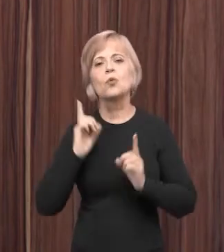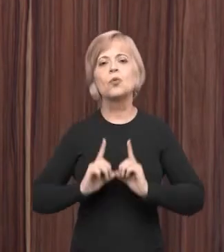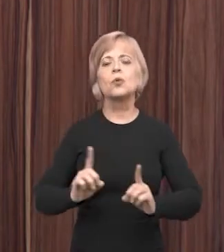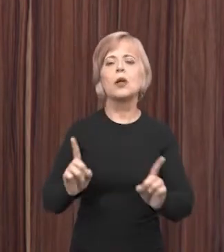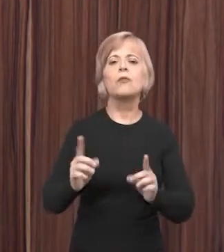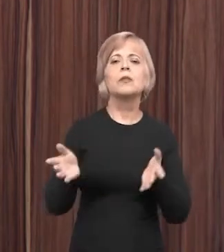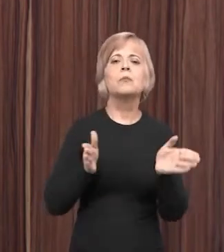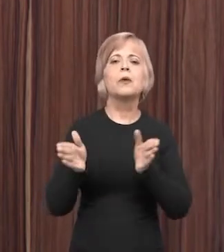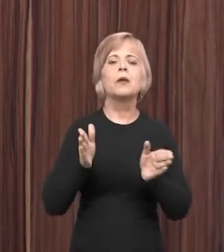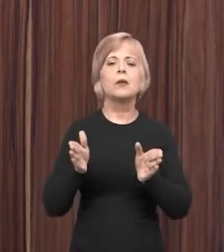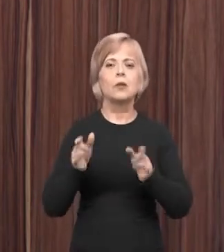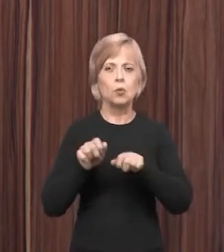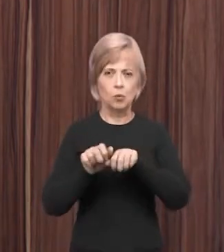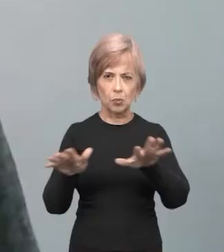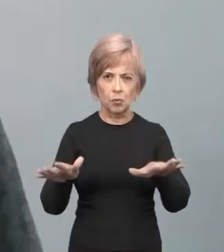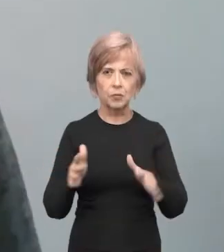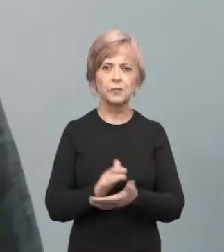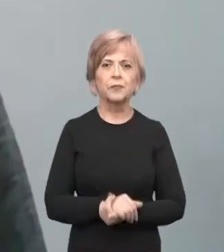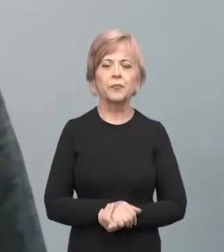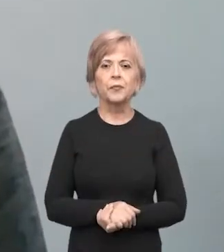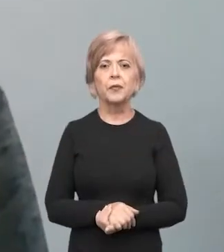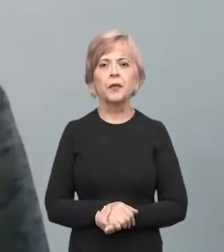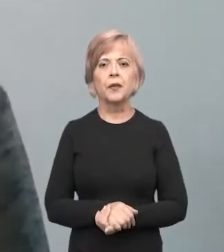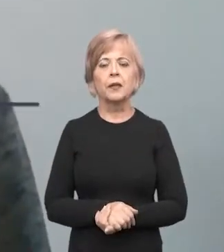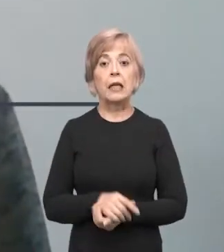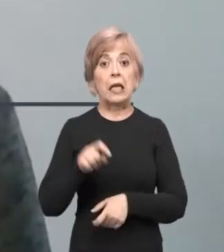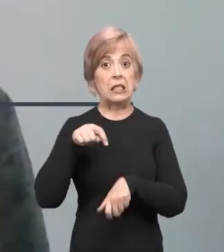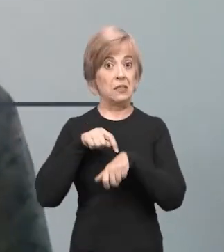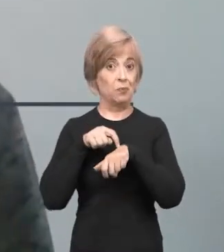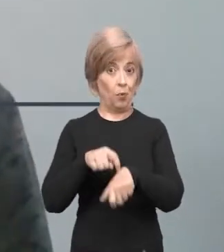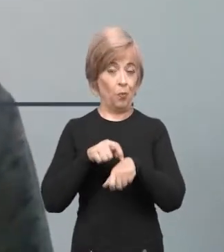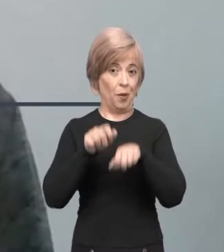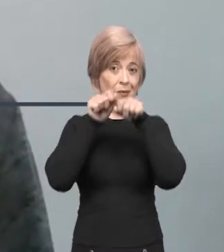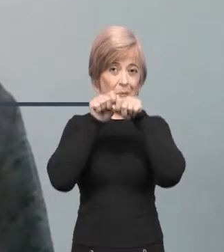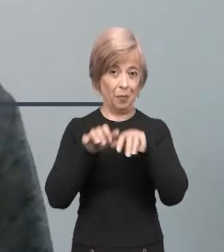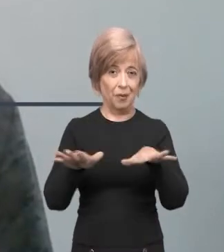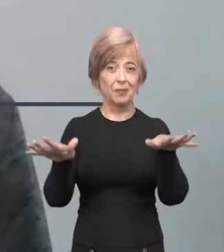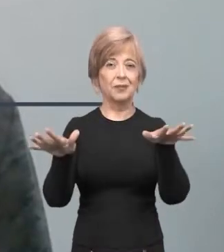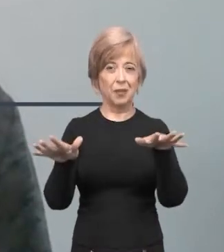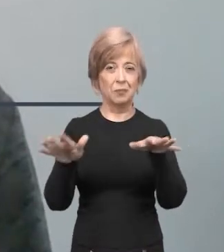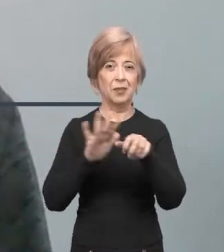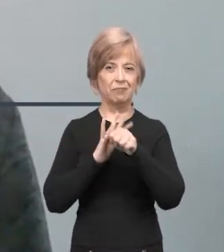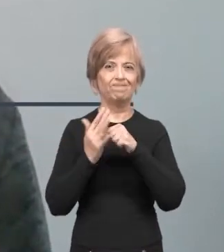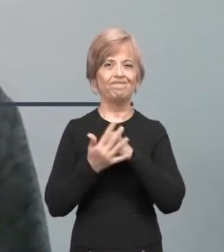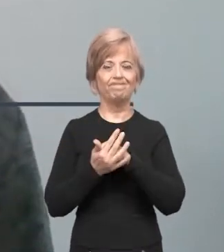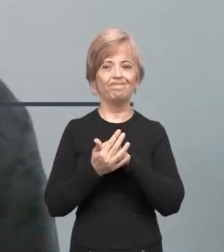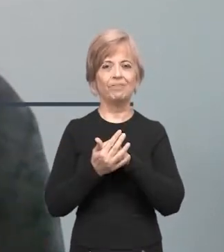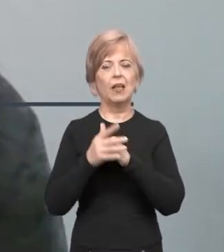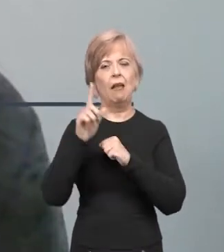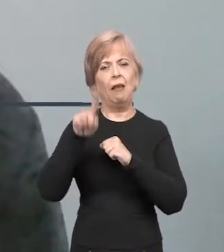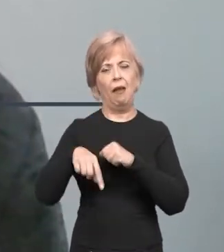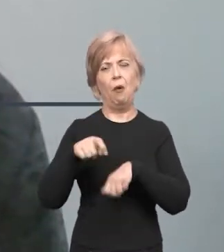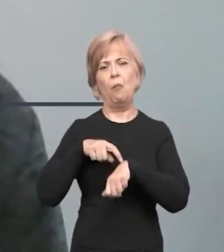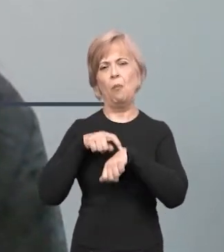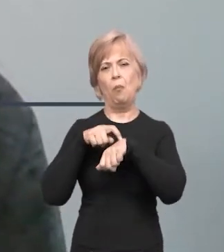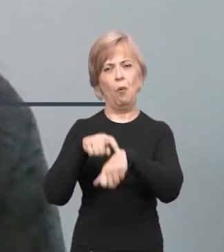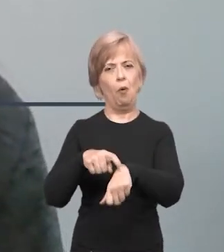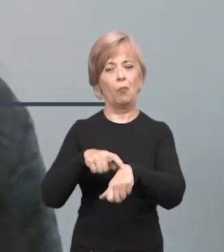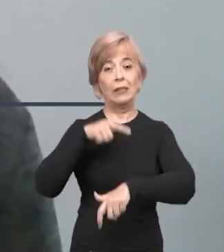esse período de pandemia? Olha, esse momento de pandemia foi um momento